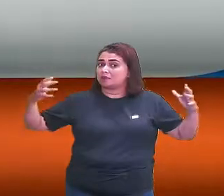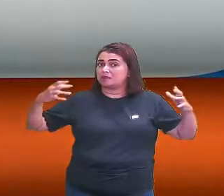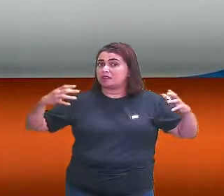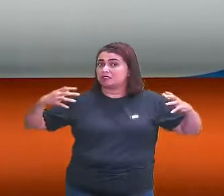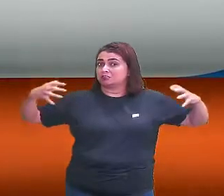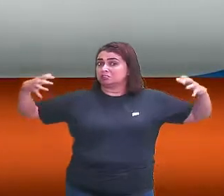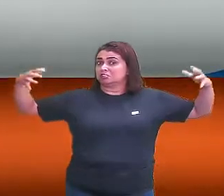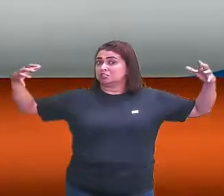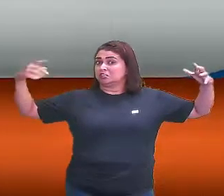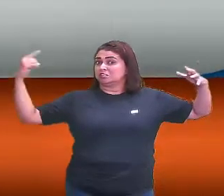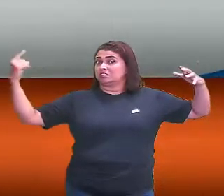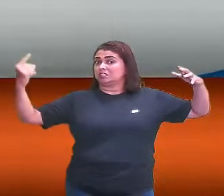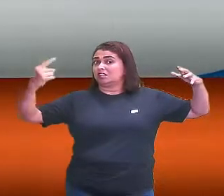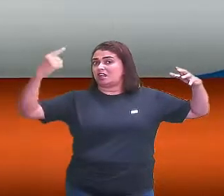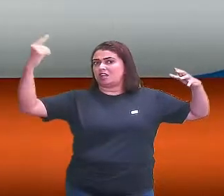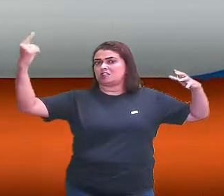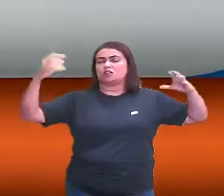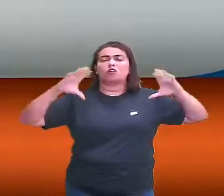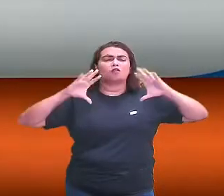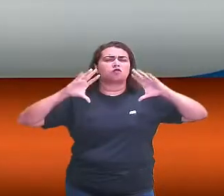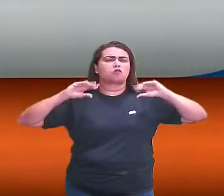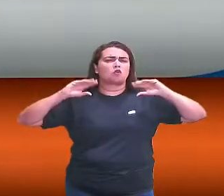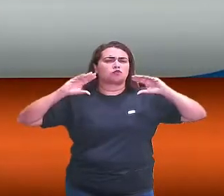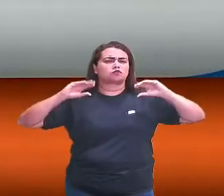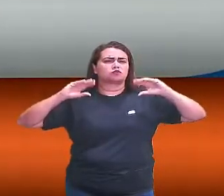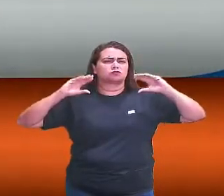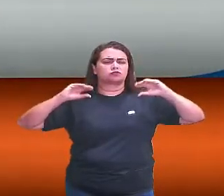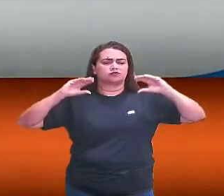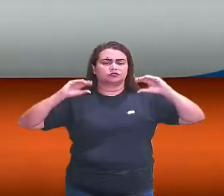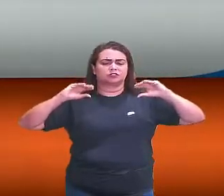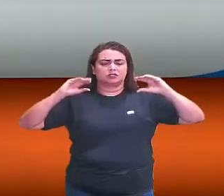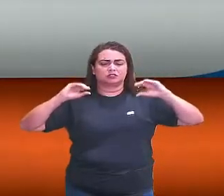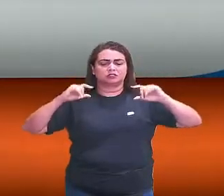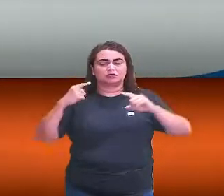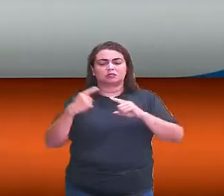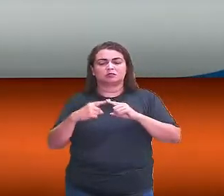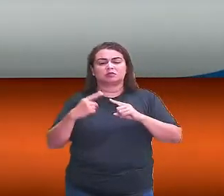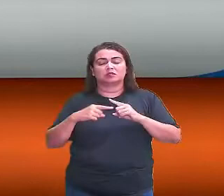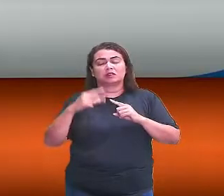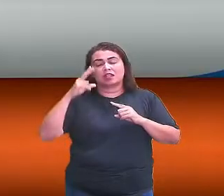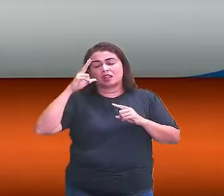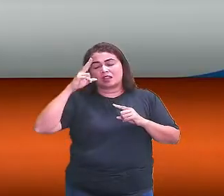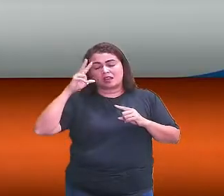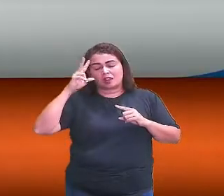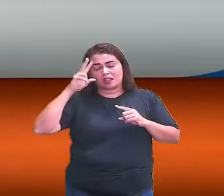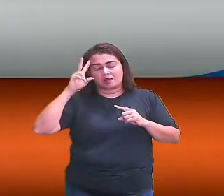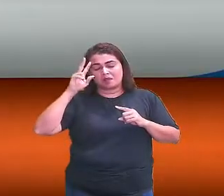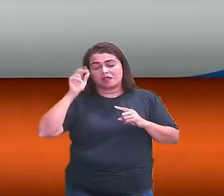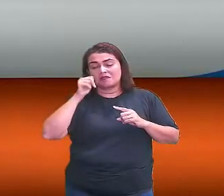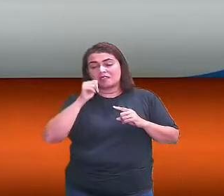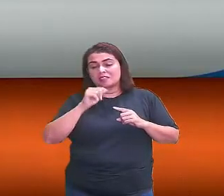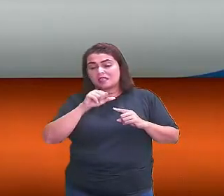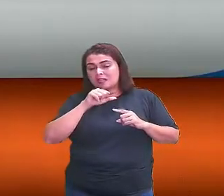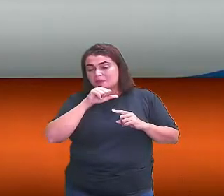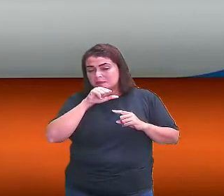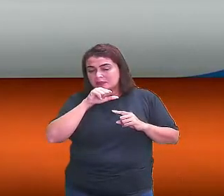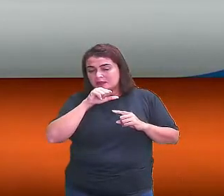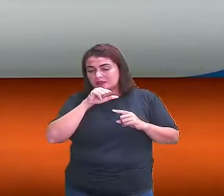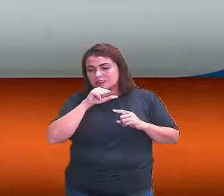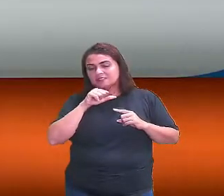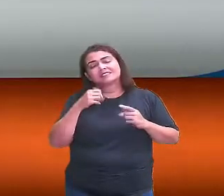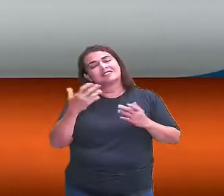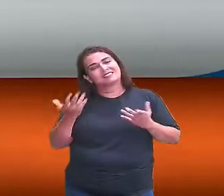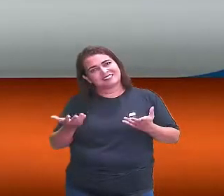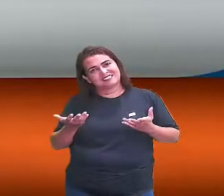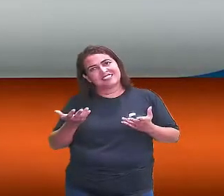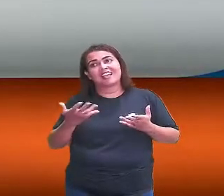abraço era alto, que o abraço era macio. Por isso, porque ele lembrava da mamãe dele. E a mamãe dele era tudo